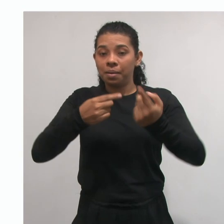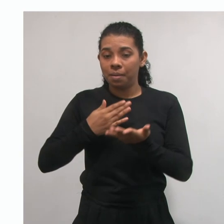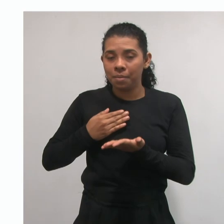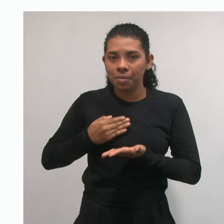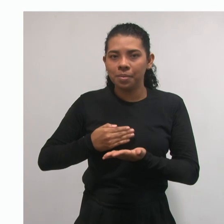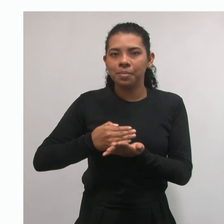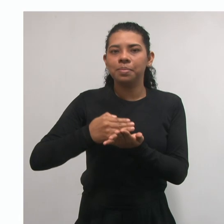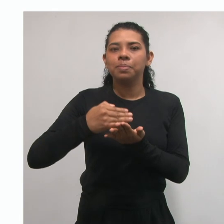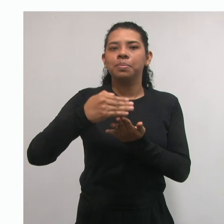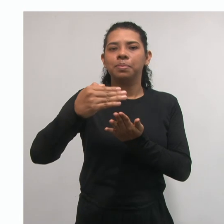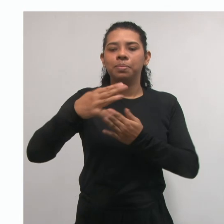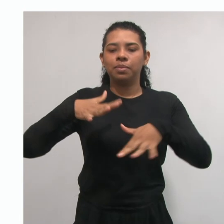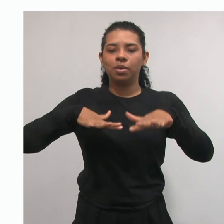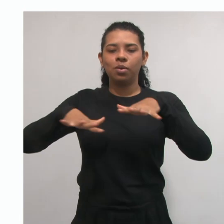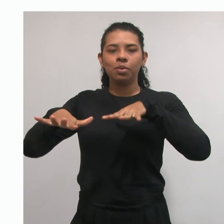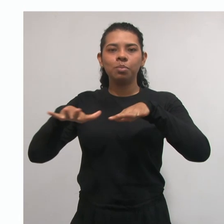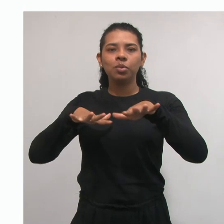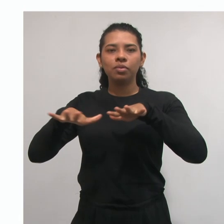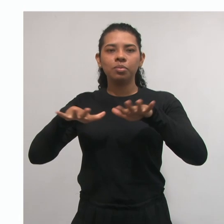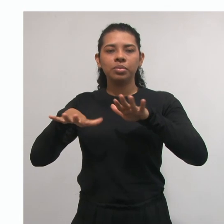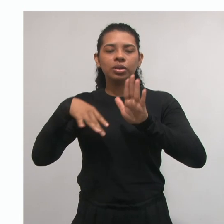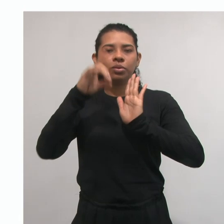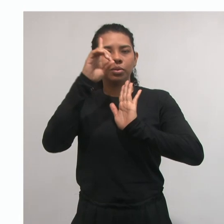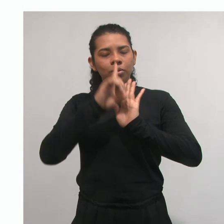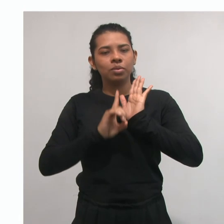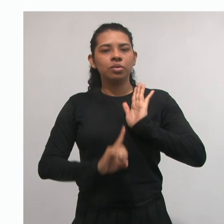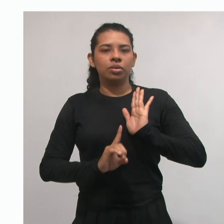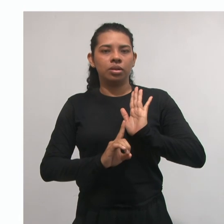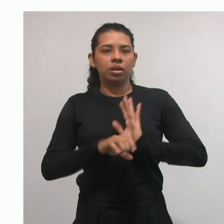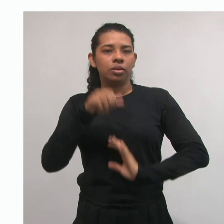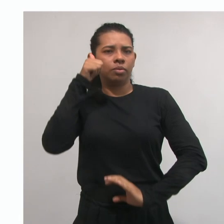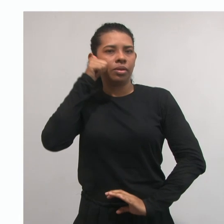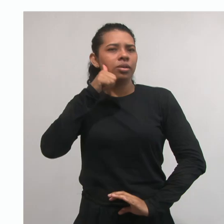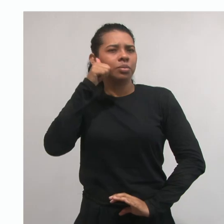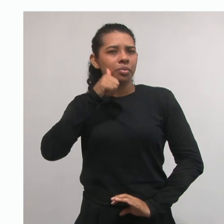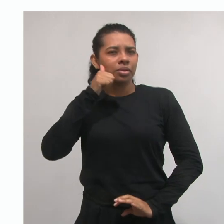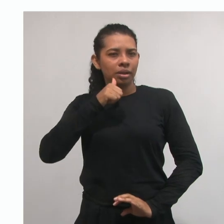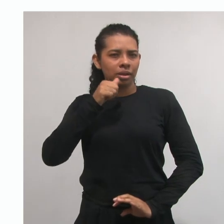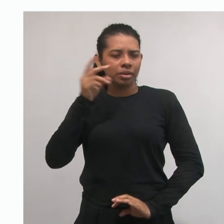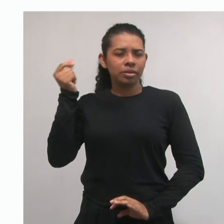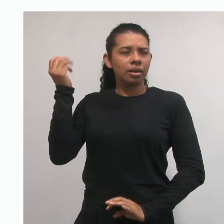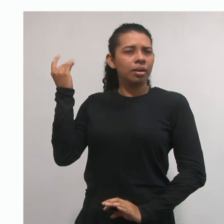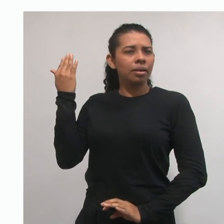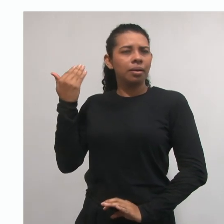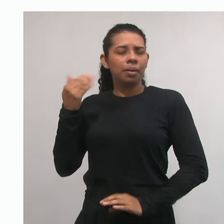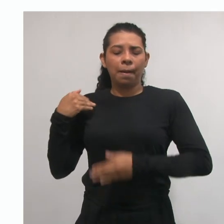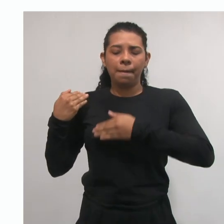dar continuidade e impulso aos movimentos em defesa dos direitos das mulheres que vinham